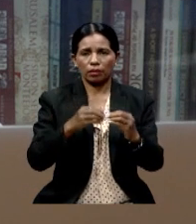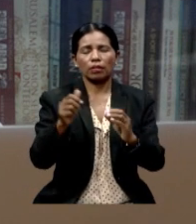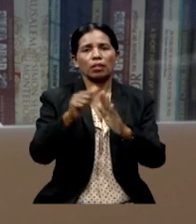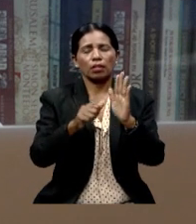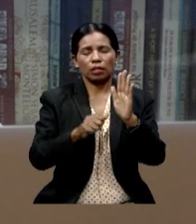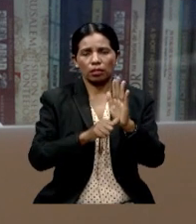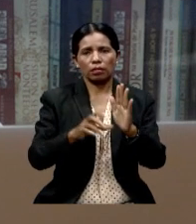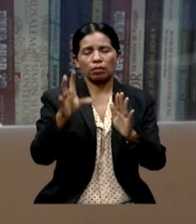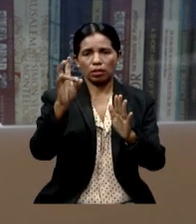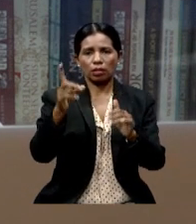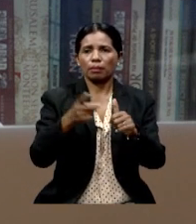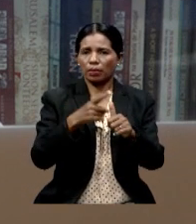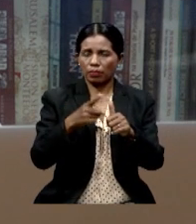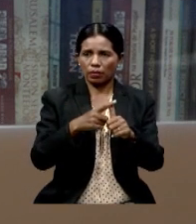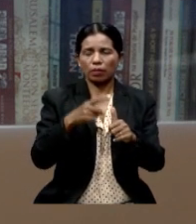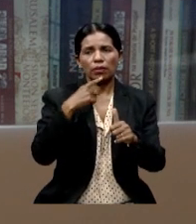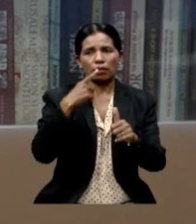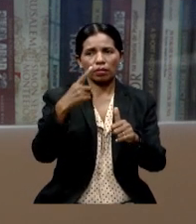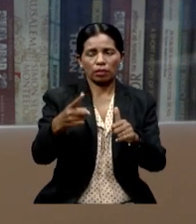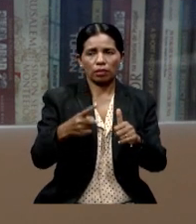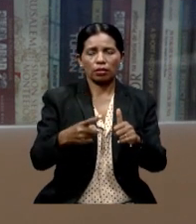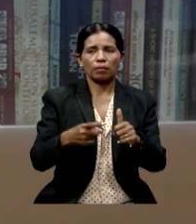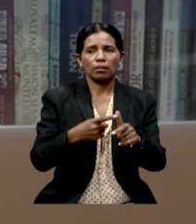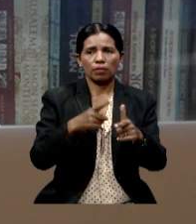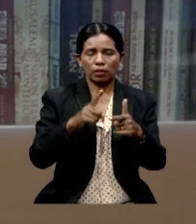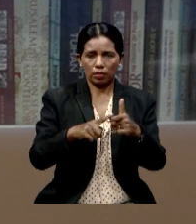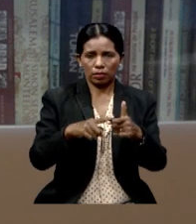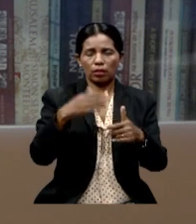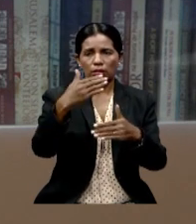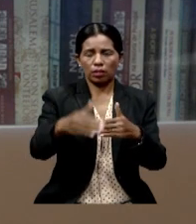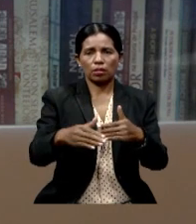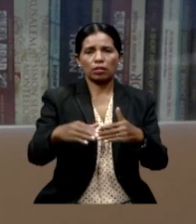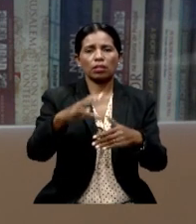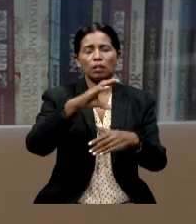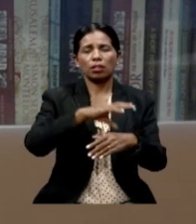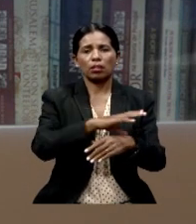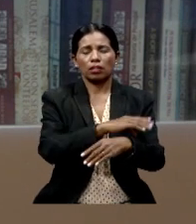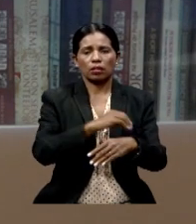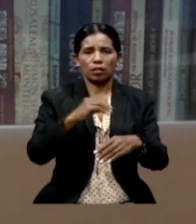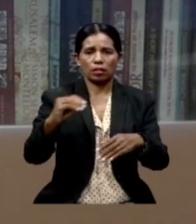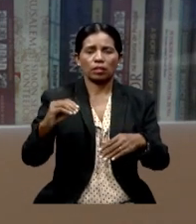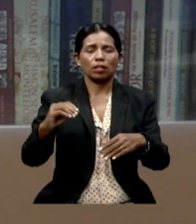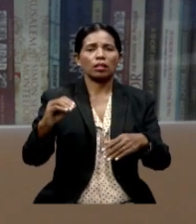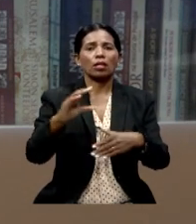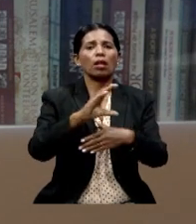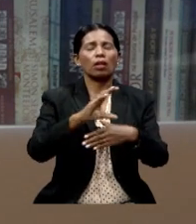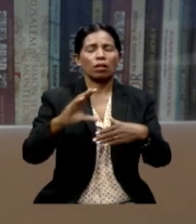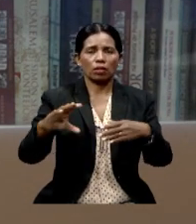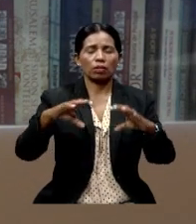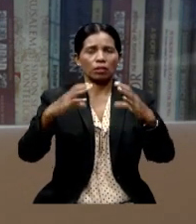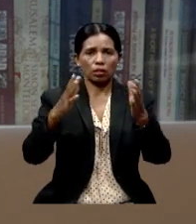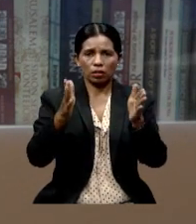7 parte primeiro né até te kata es parte segundo ponto a até te kata comissário maka dirige